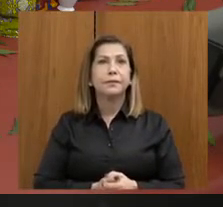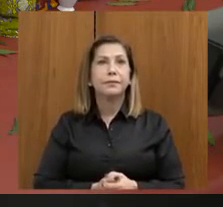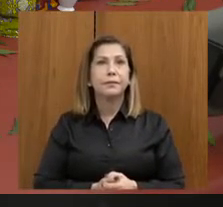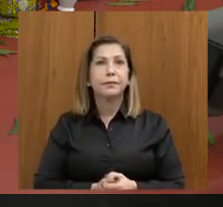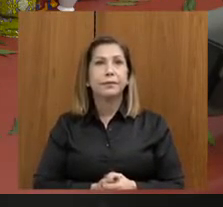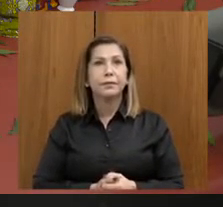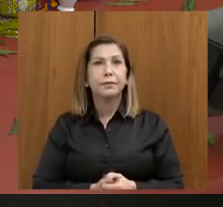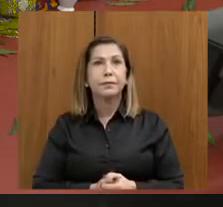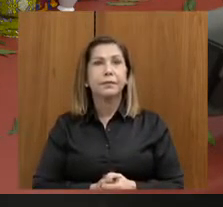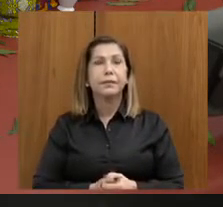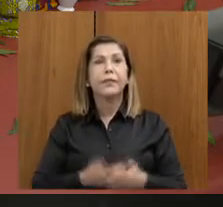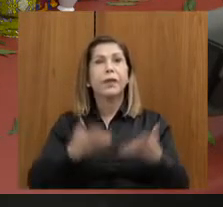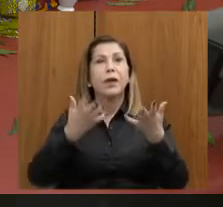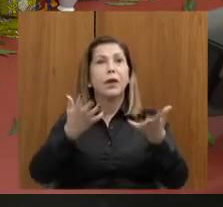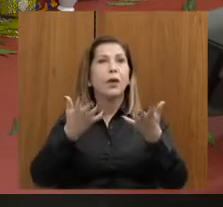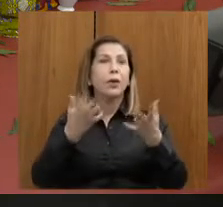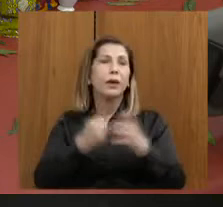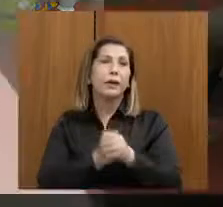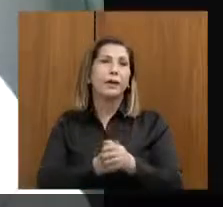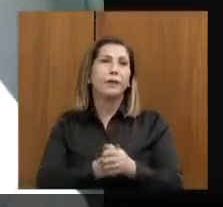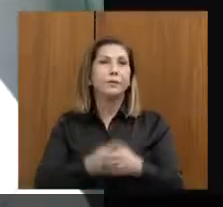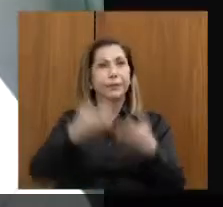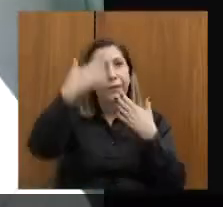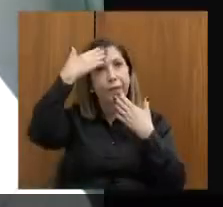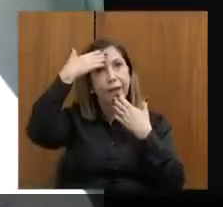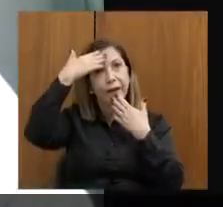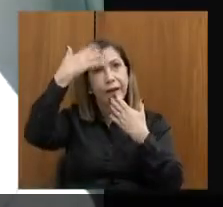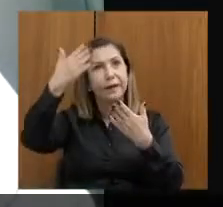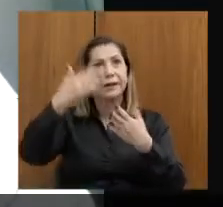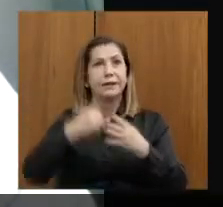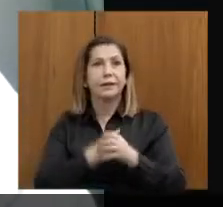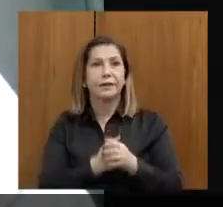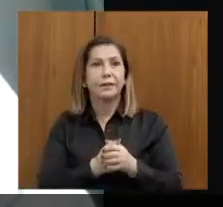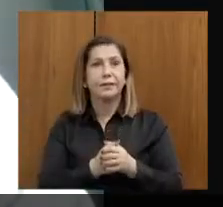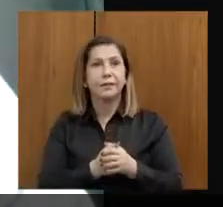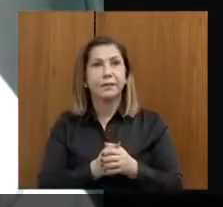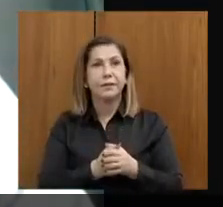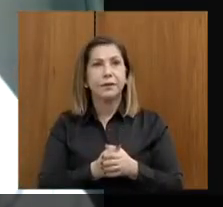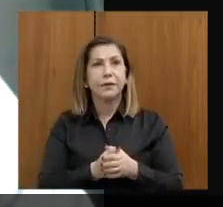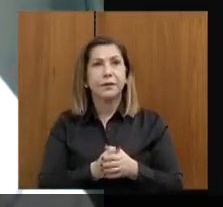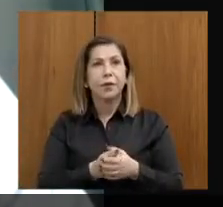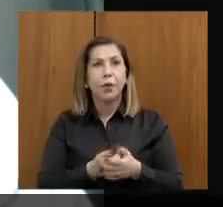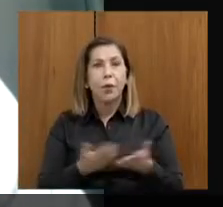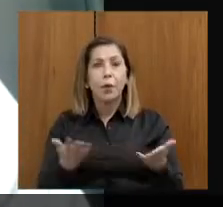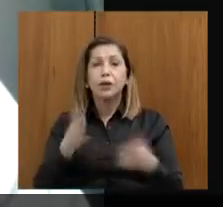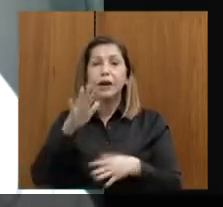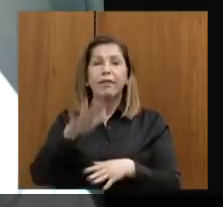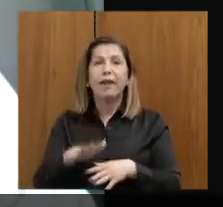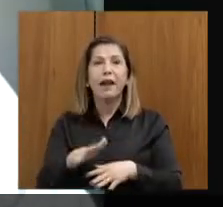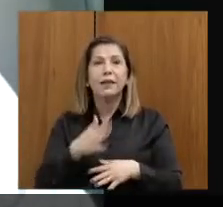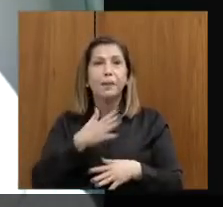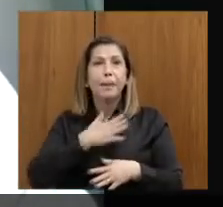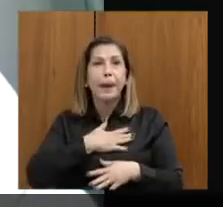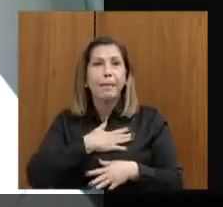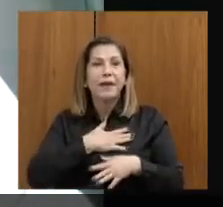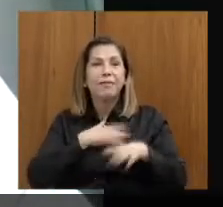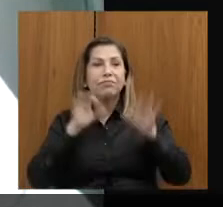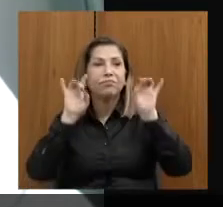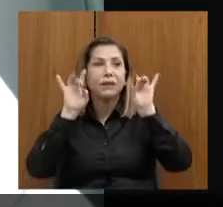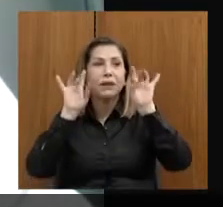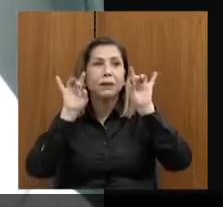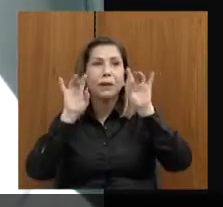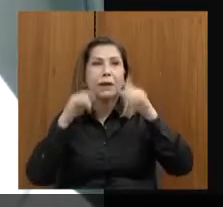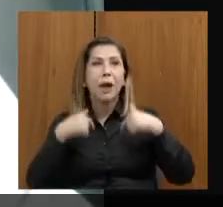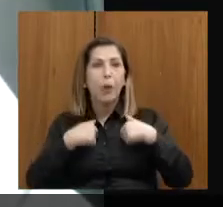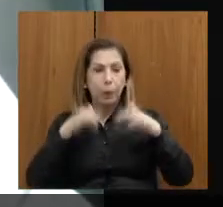e apaga eu queria é realmente agradecer falava que essa tarde aqui para mim foi um presente é